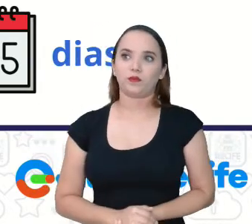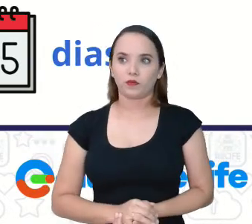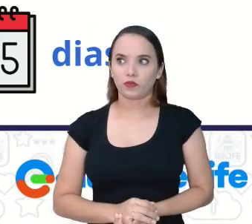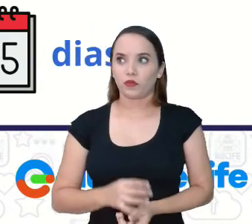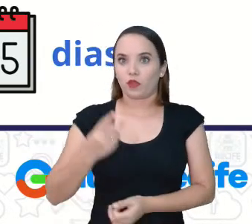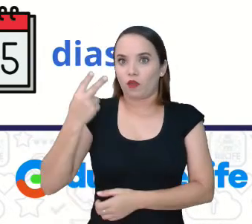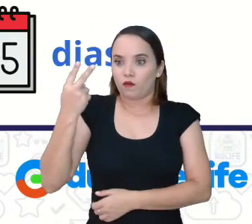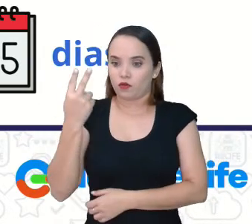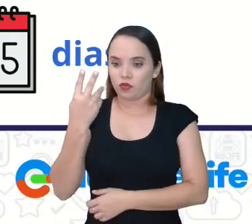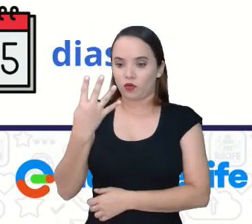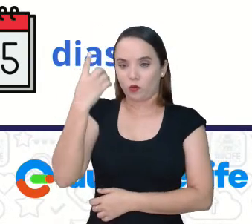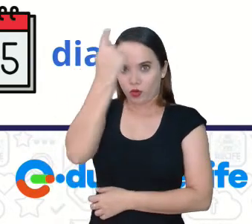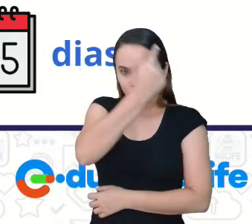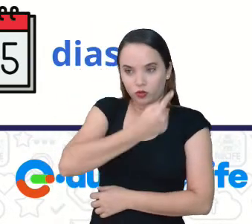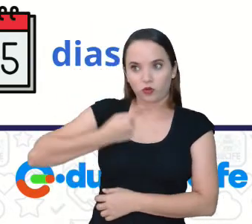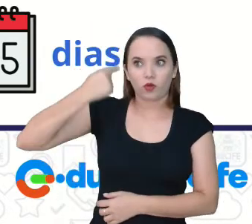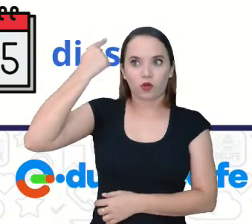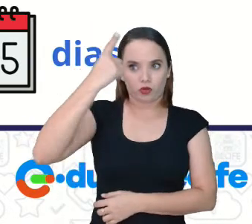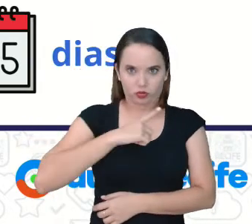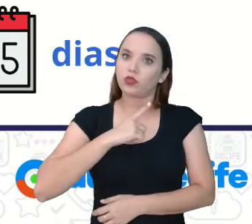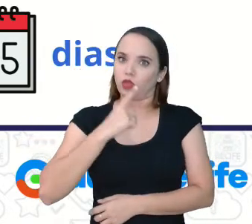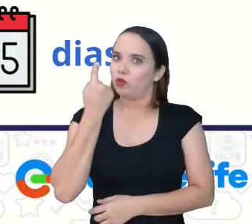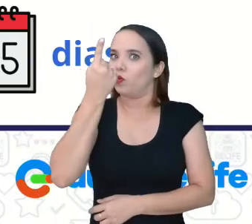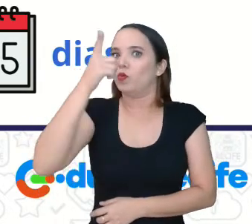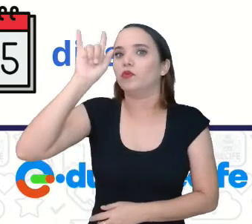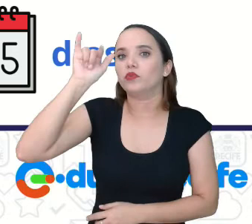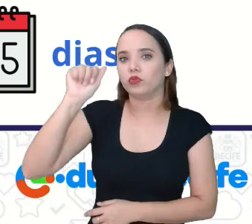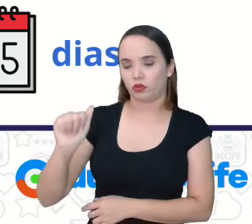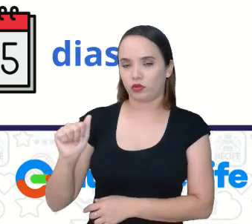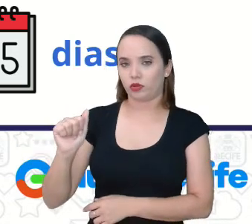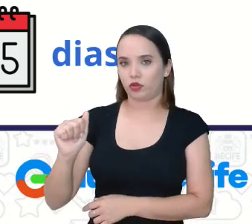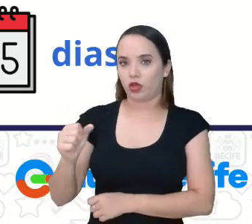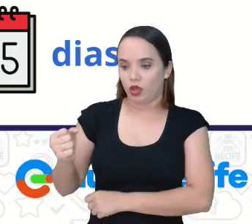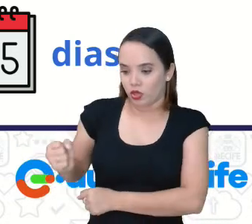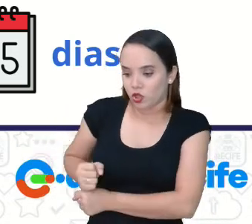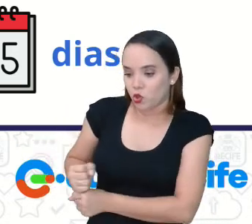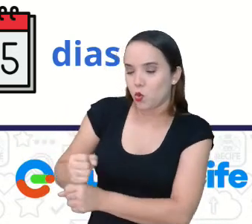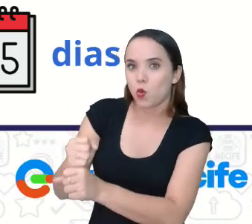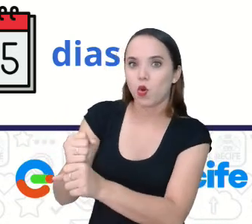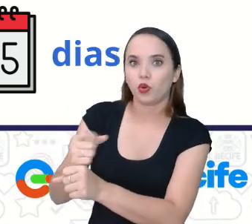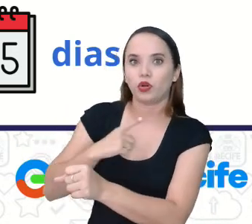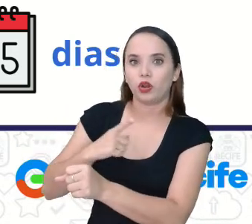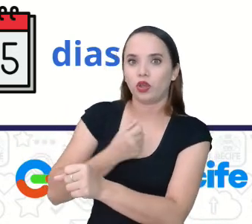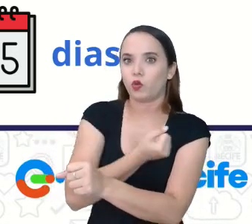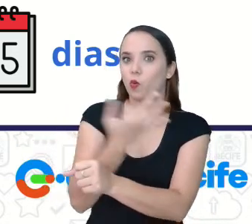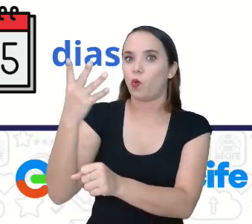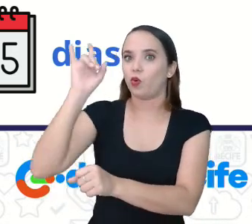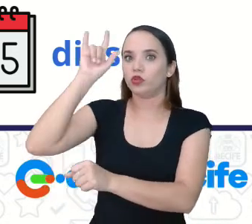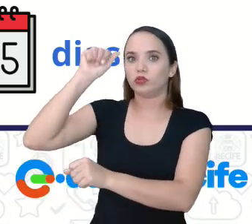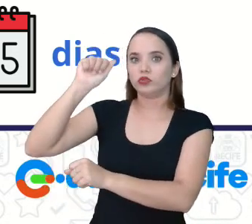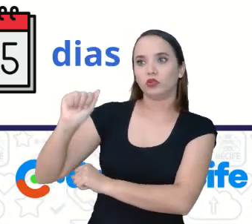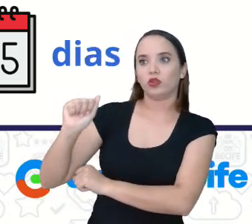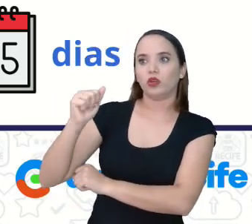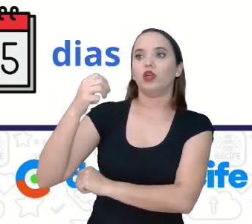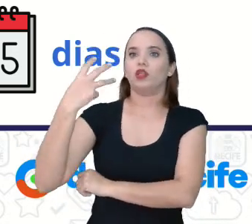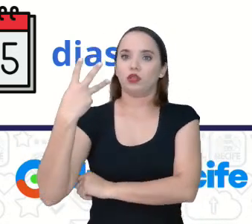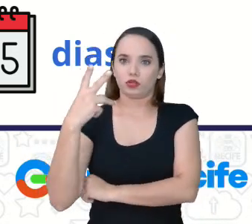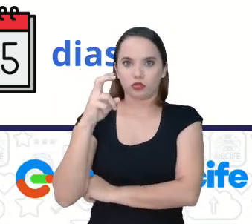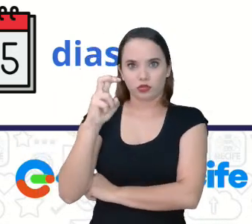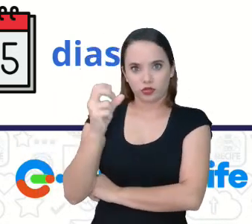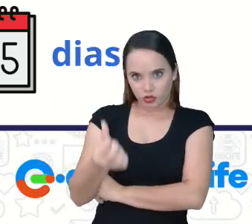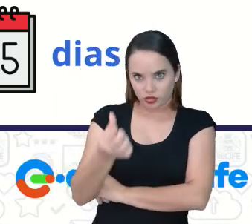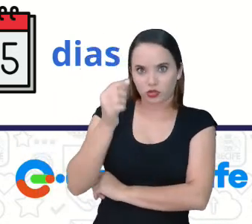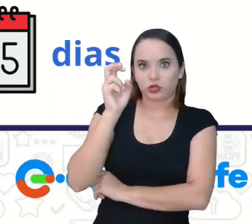24 horas tem em um dia. E no ano, a gente tem quantos dias?